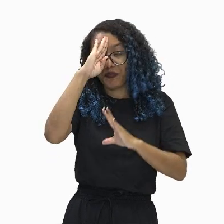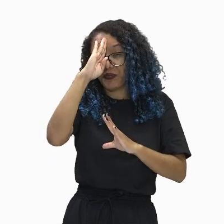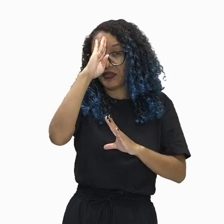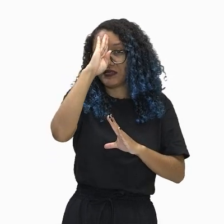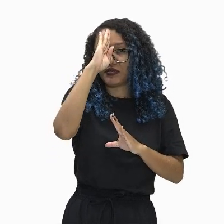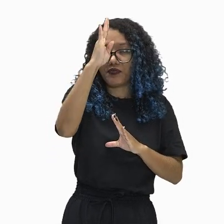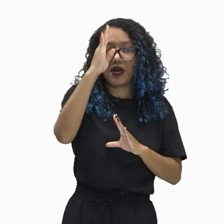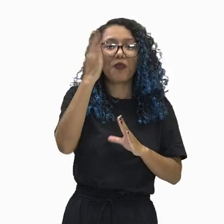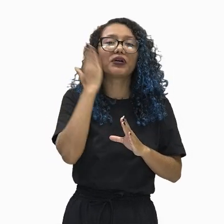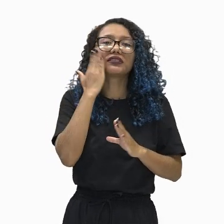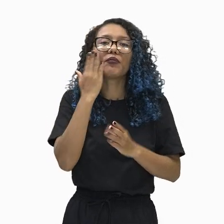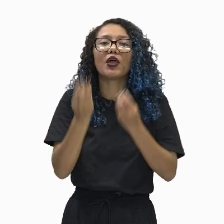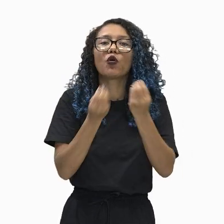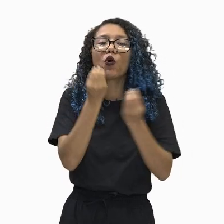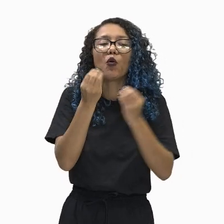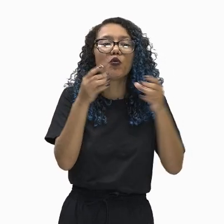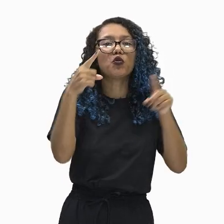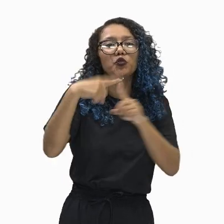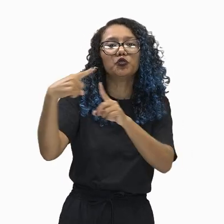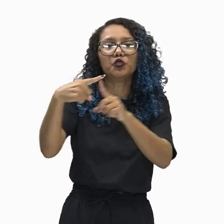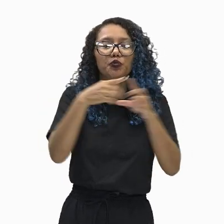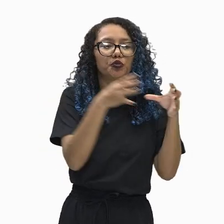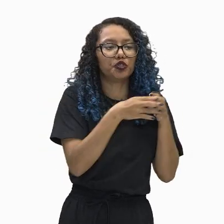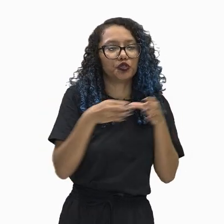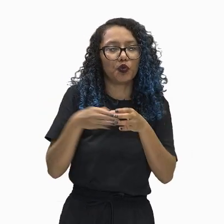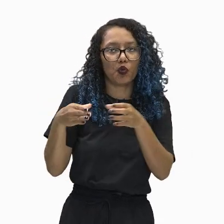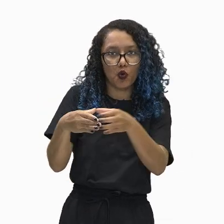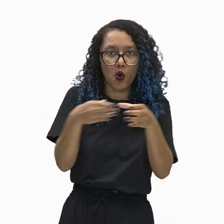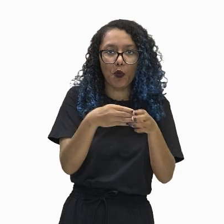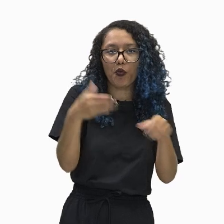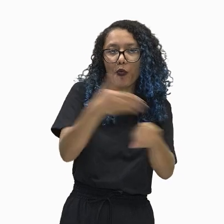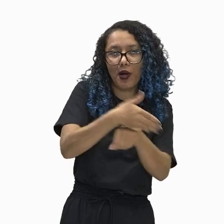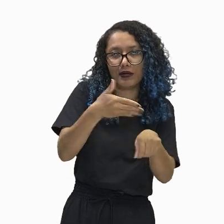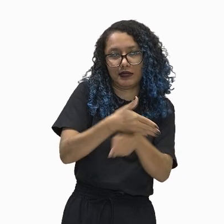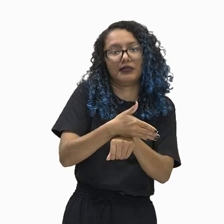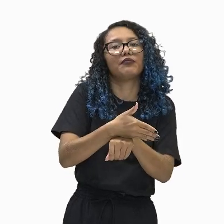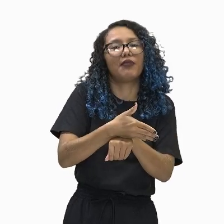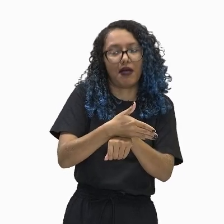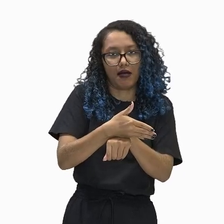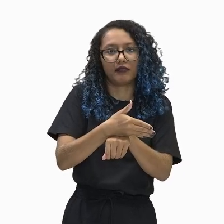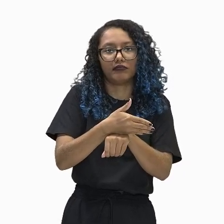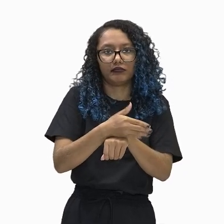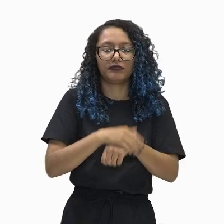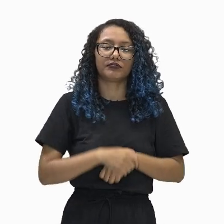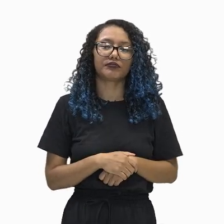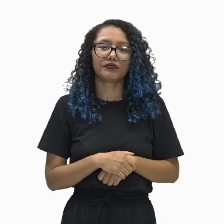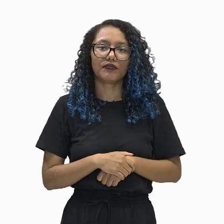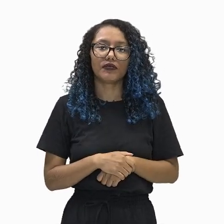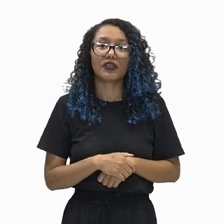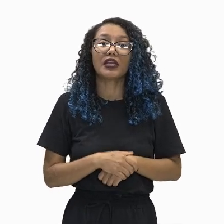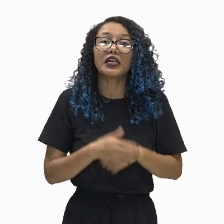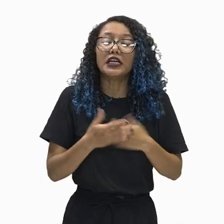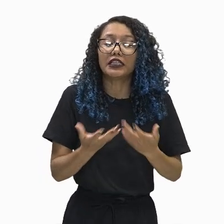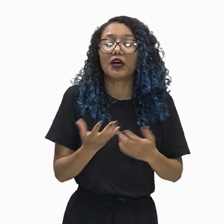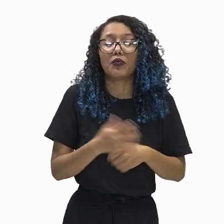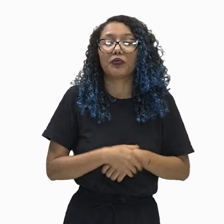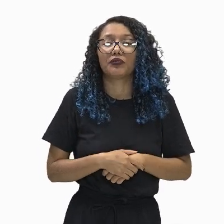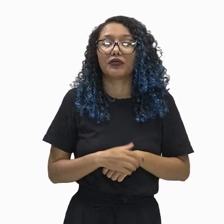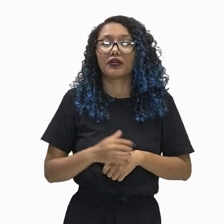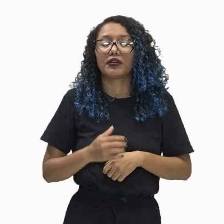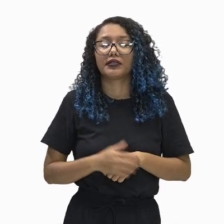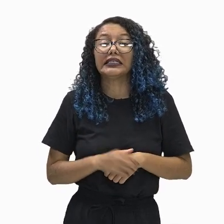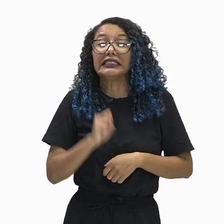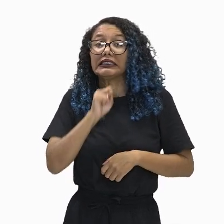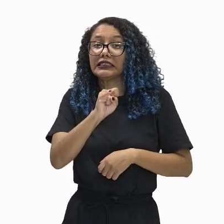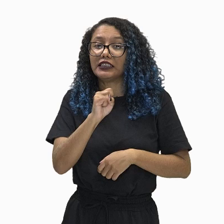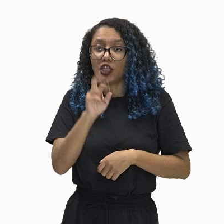estrutura feudal. Ou seja, gente, a unidade de medida de riqueza era a terra. Se você possuía terra,